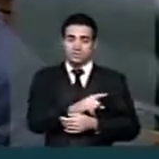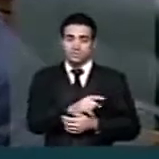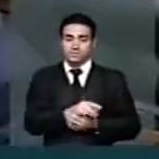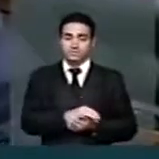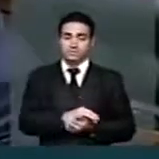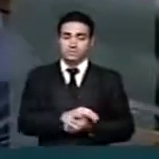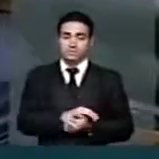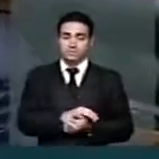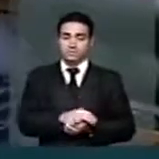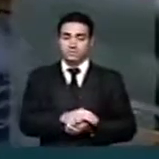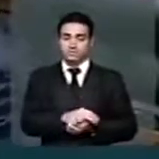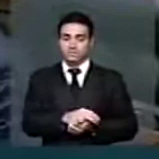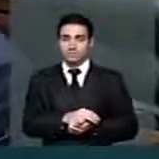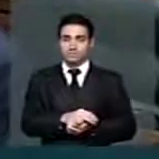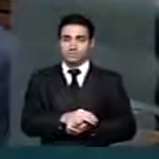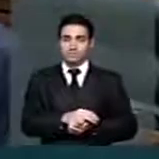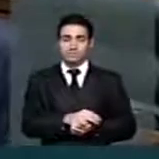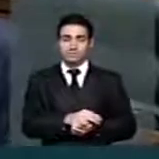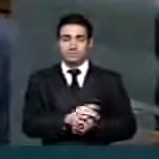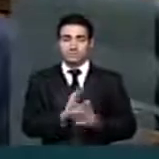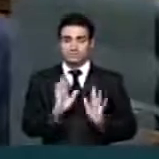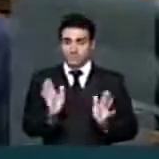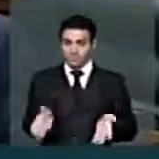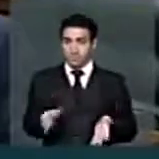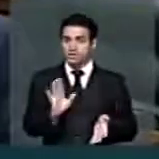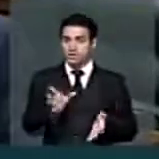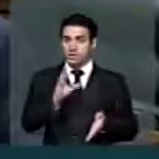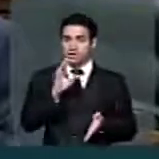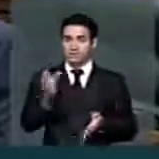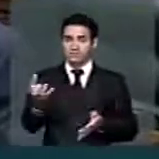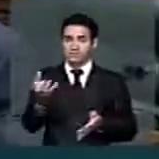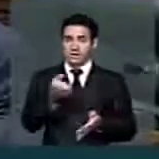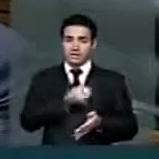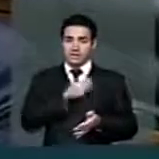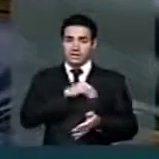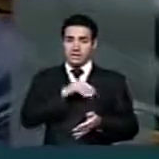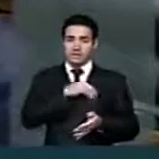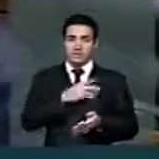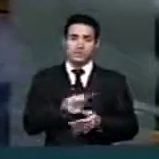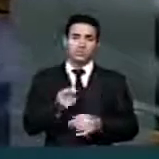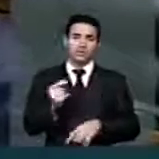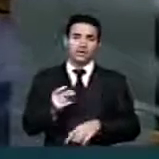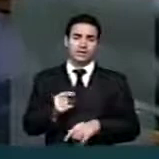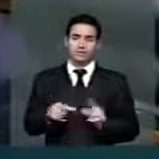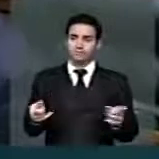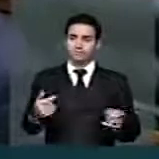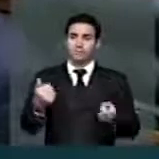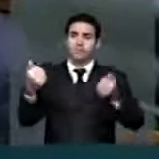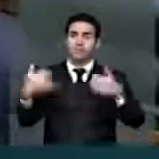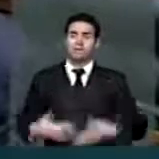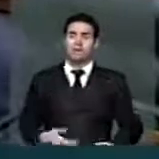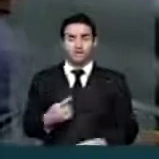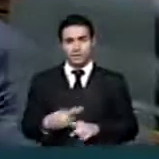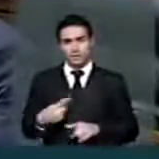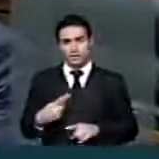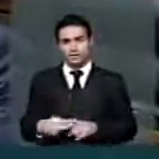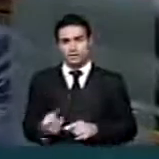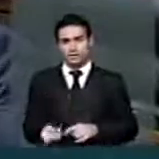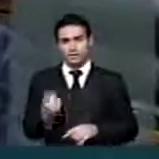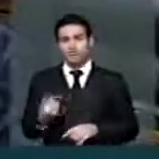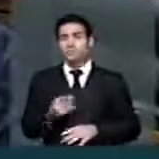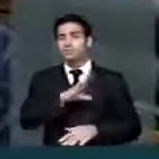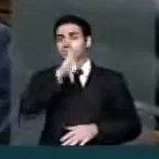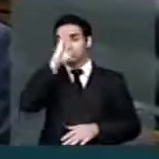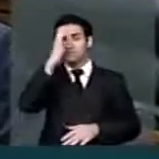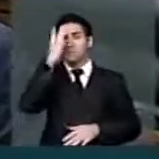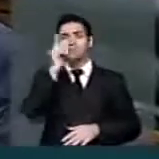que se estende nesse poder há muito tempo, injustificável principalmente para o assalariado